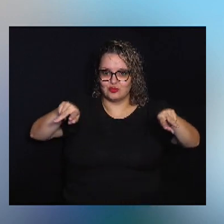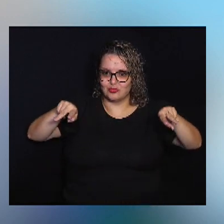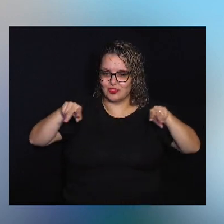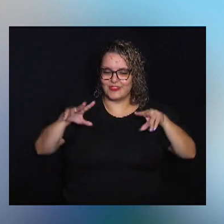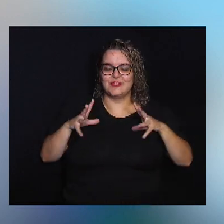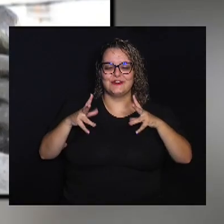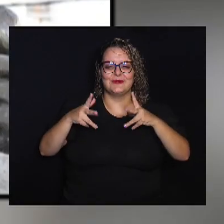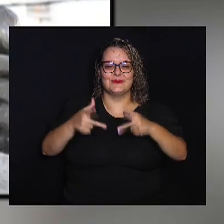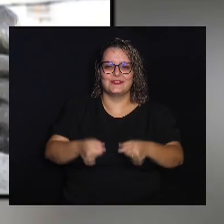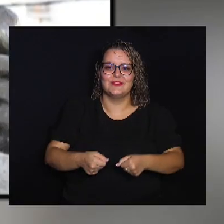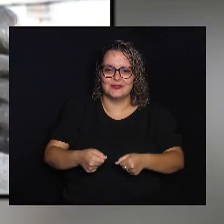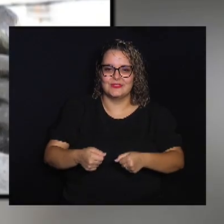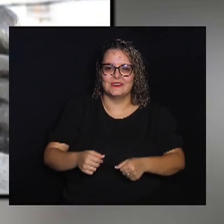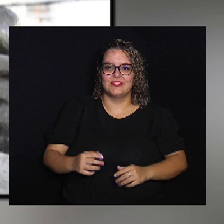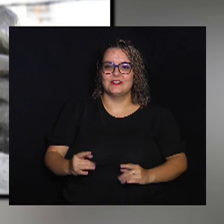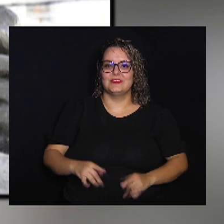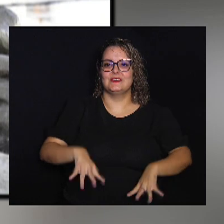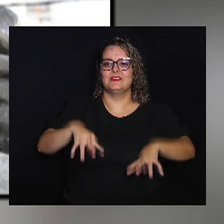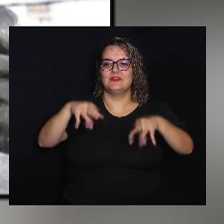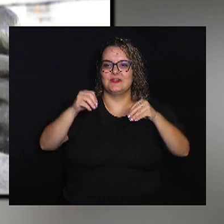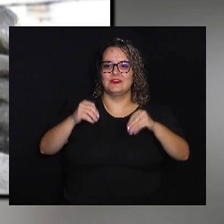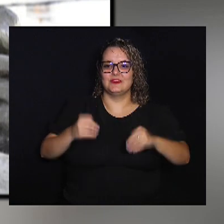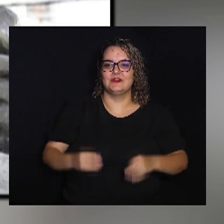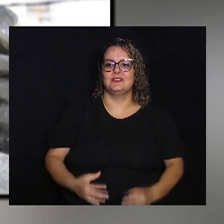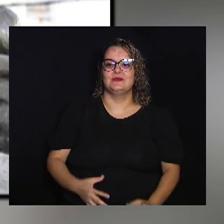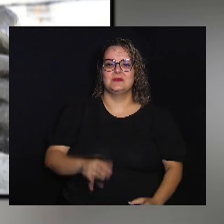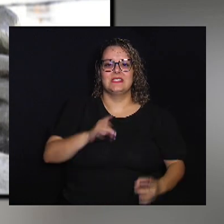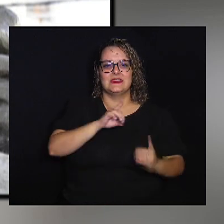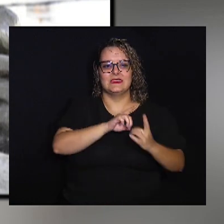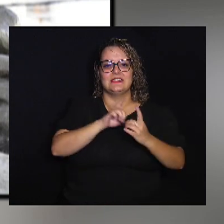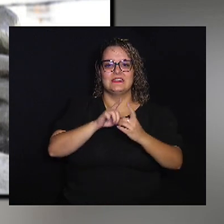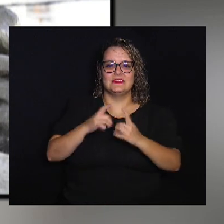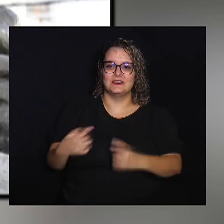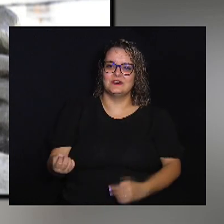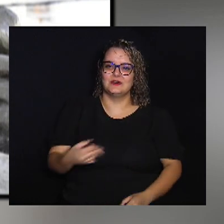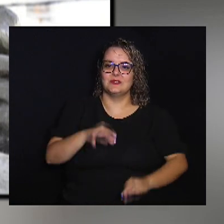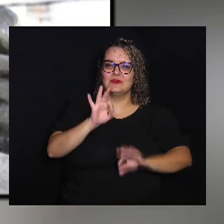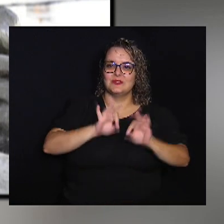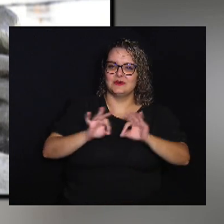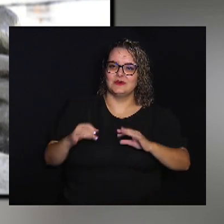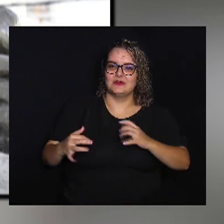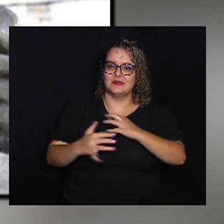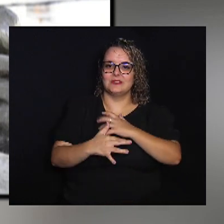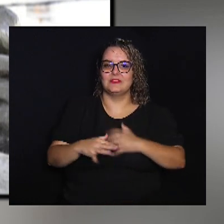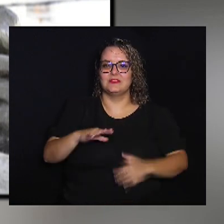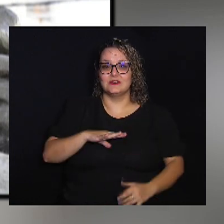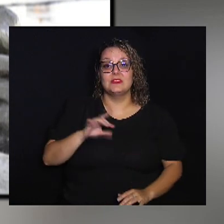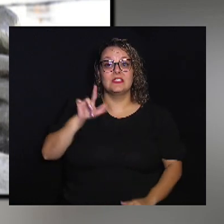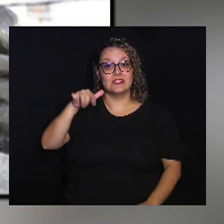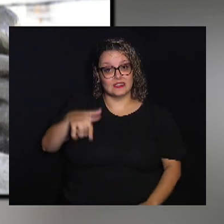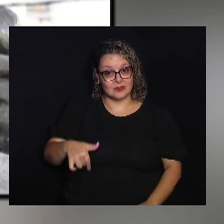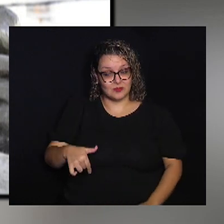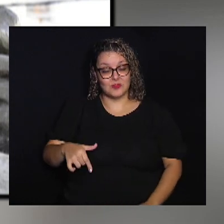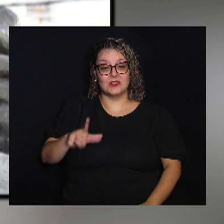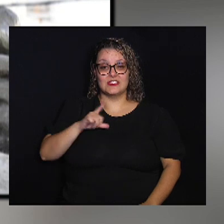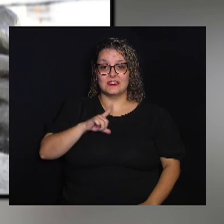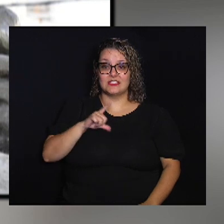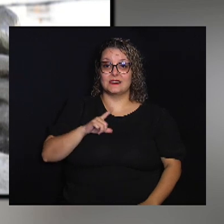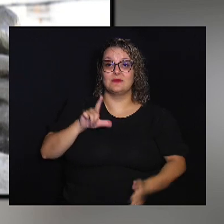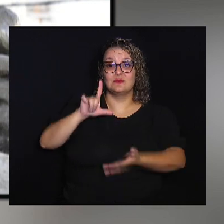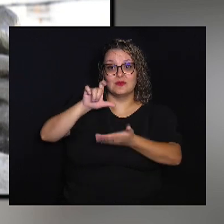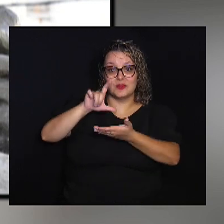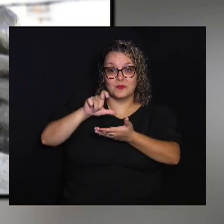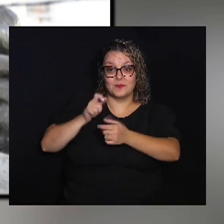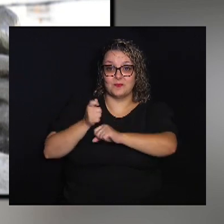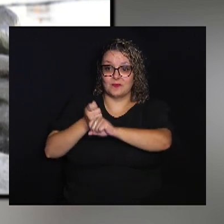E olha, a torre foi formulada para abrigar aí um novo projeto urbanístico da cidade. E em seguida, nós temos a foto da